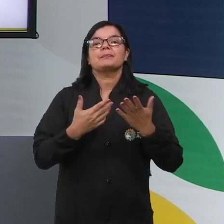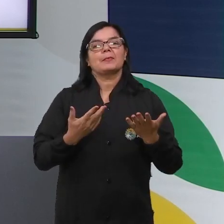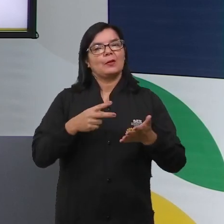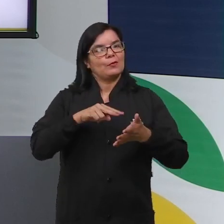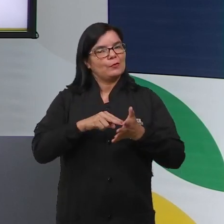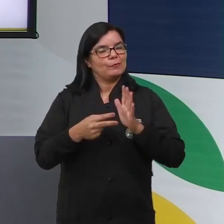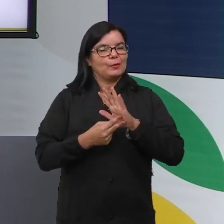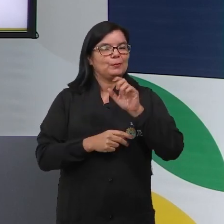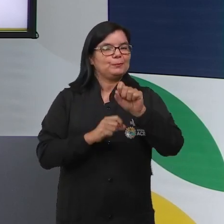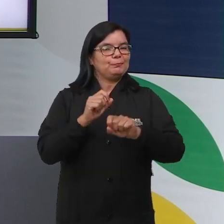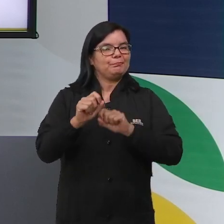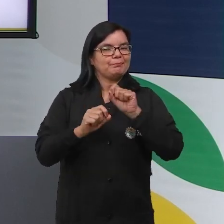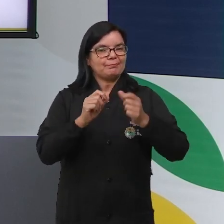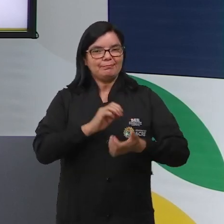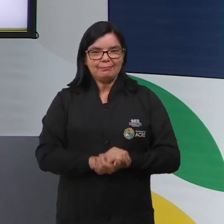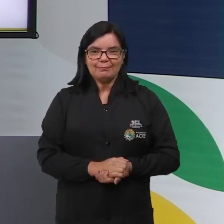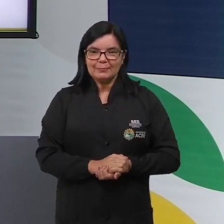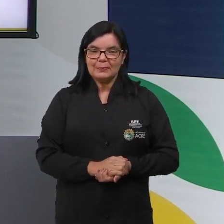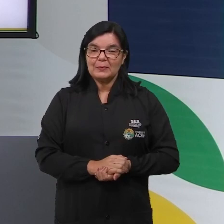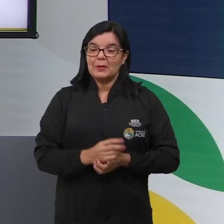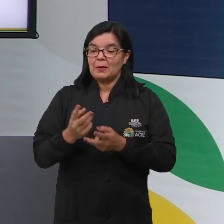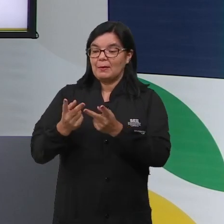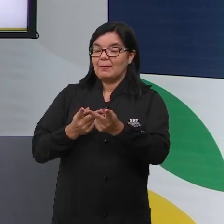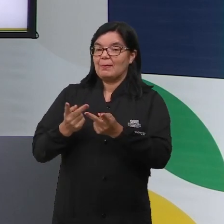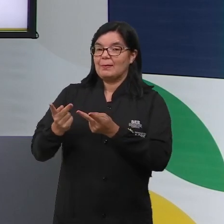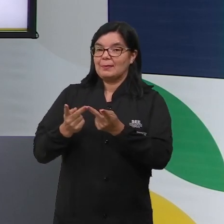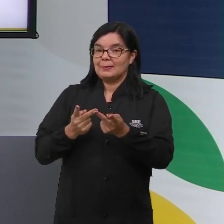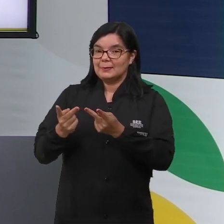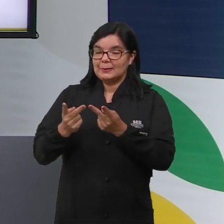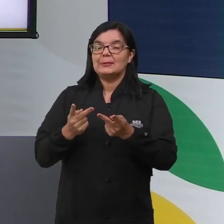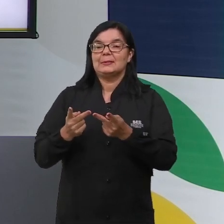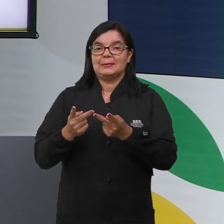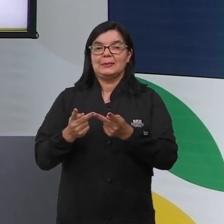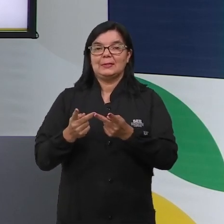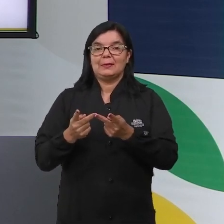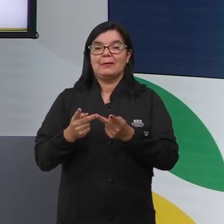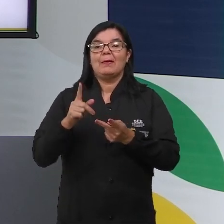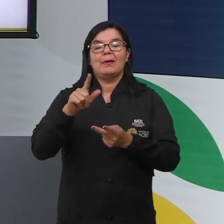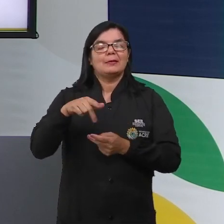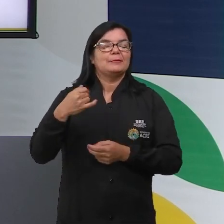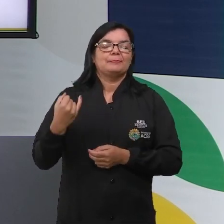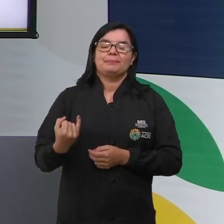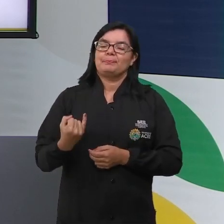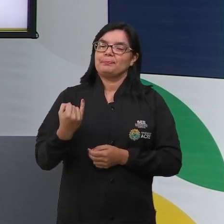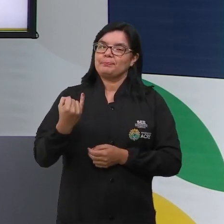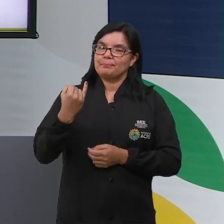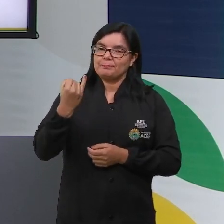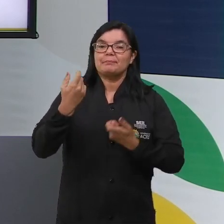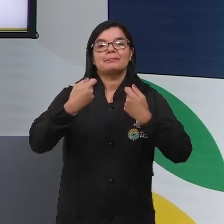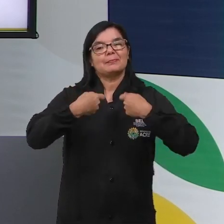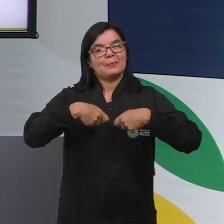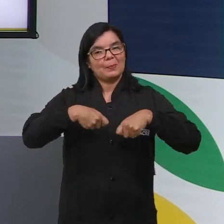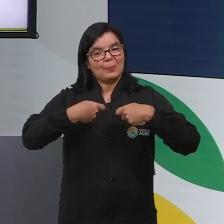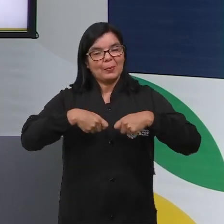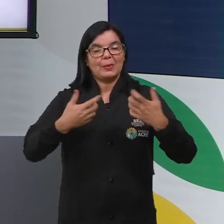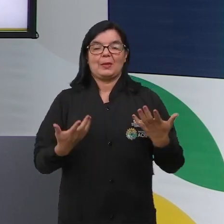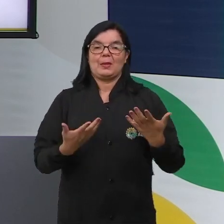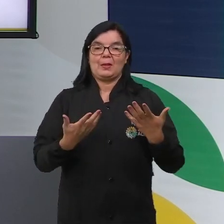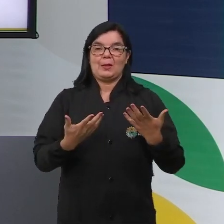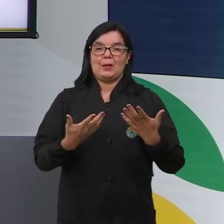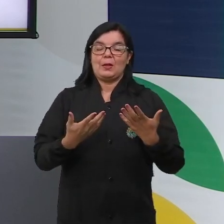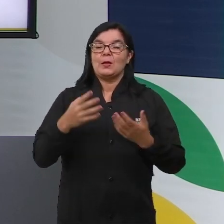Isso significa dizer, pessoal, que o planejamento é extremamente necessário, que